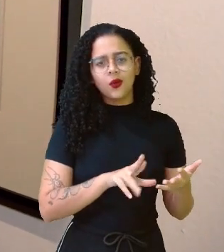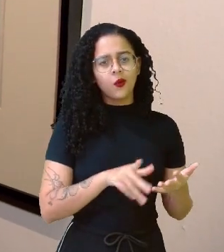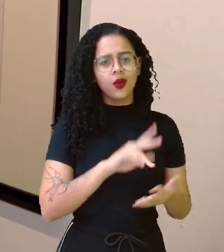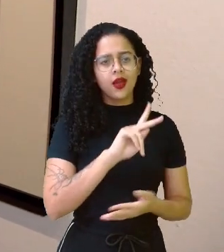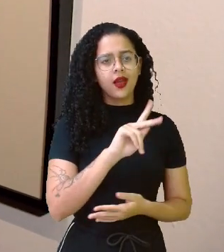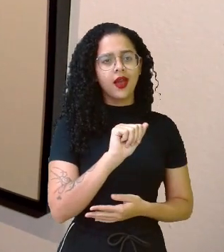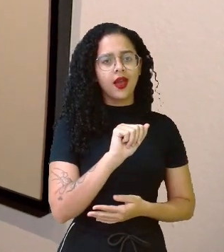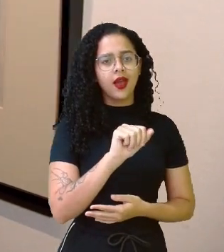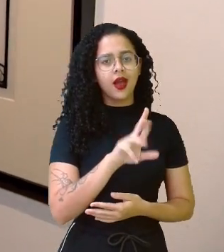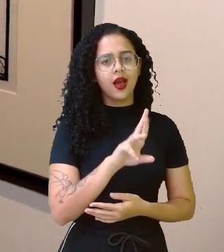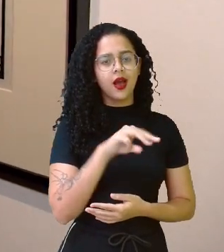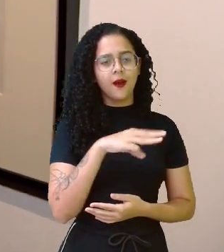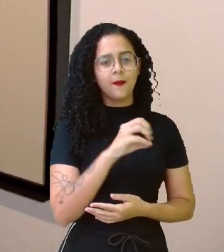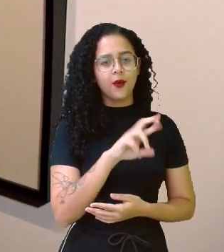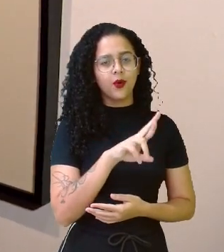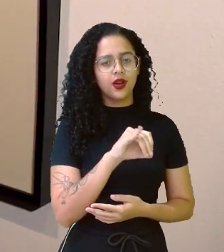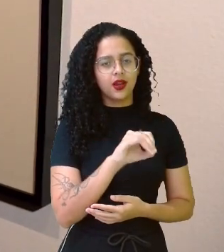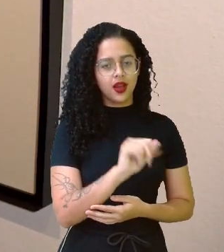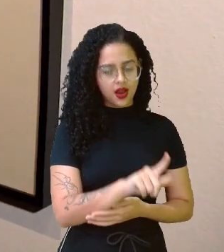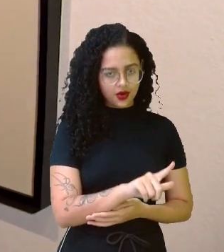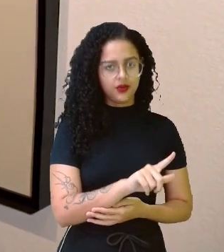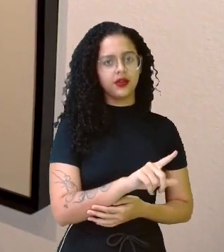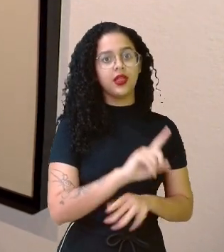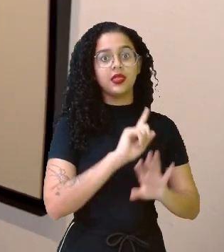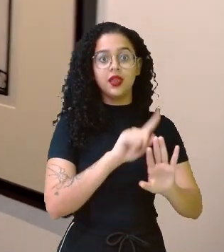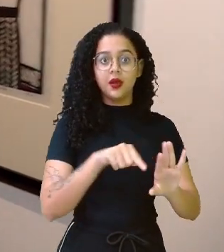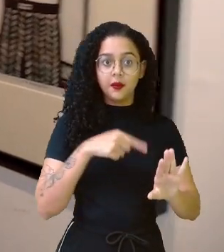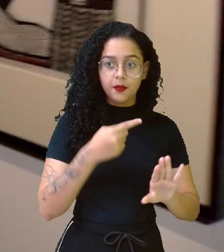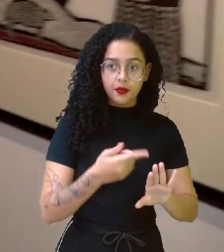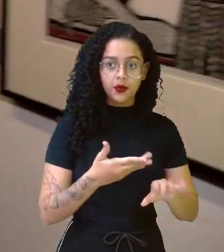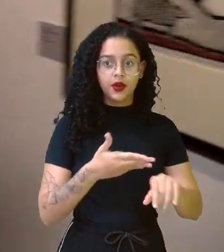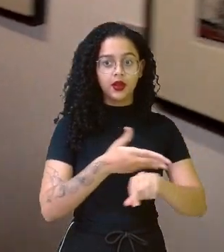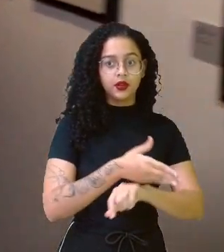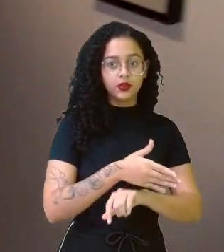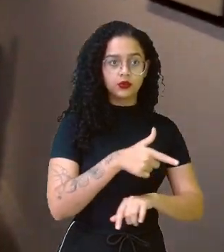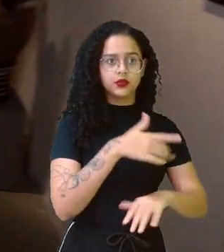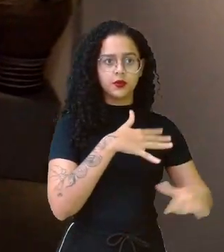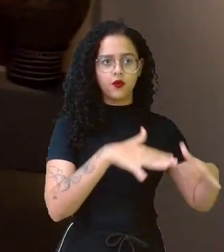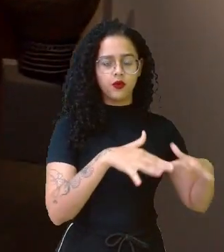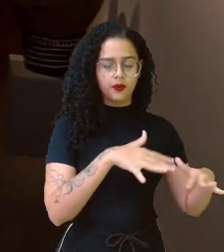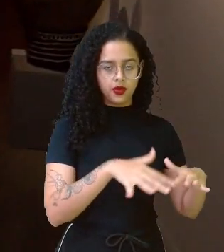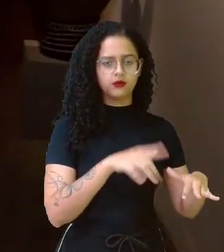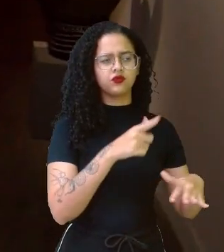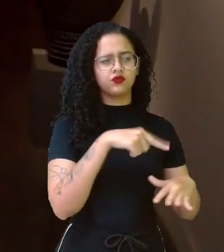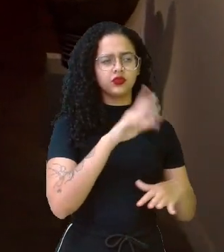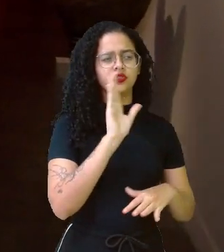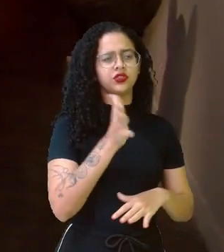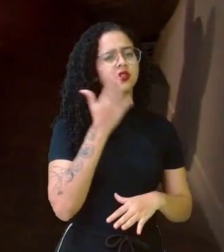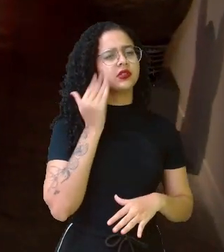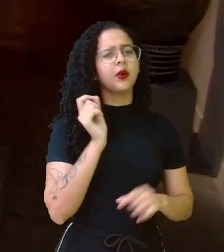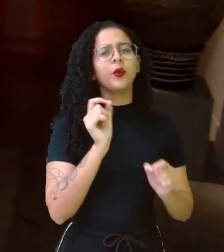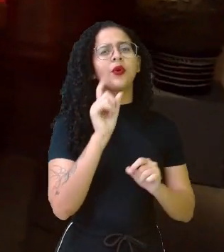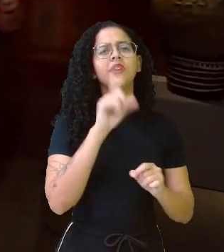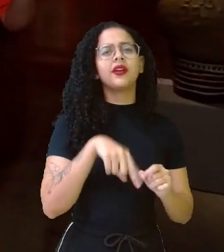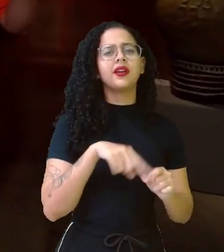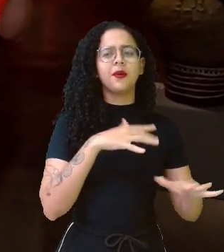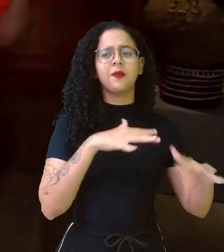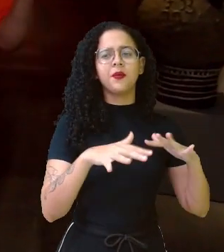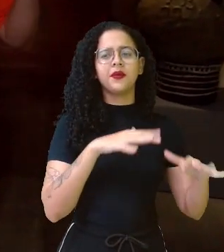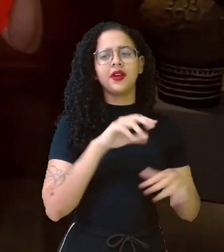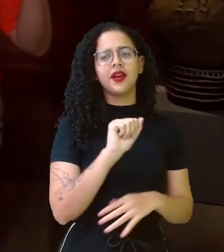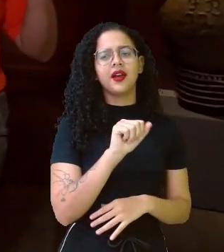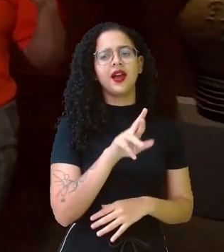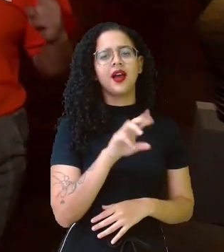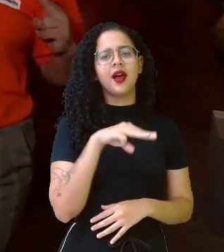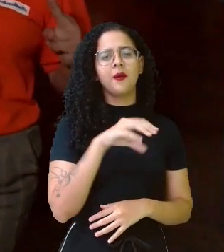armorial, né, no início do Isso. trabalho, depois é que ele se engajou ao movimento armorial. Vocês já sabem o que é o movimento armorial, porque nós